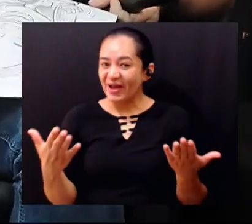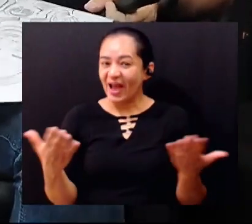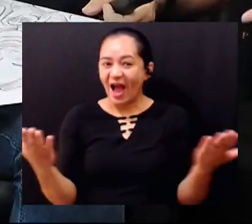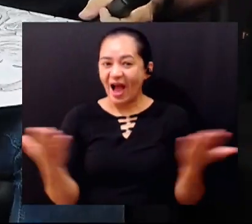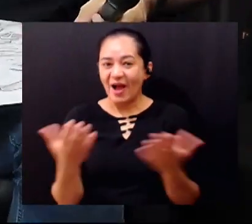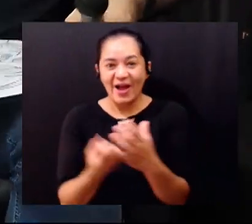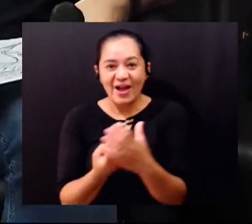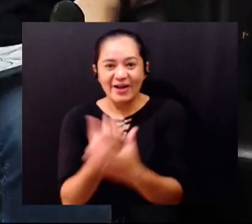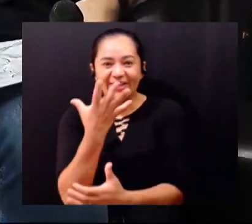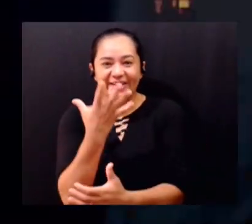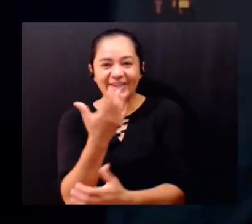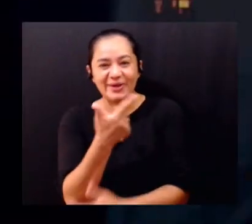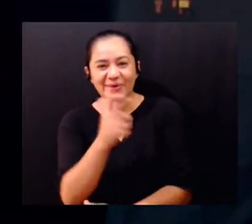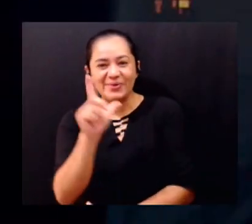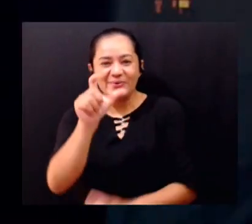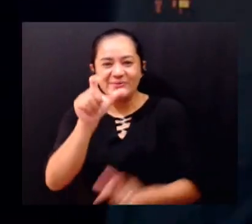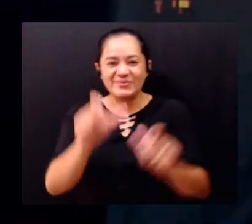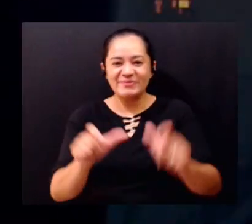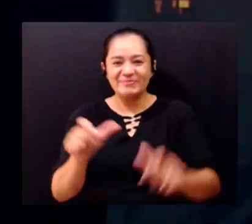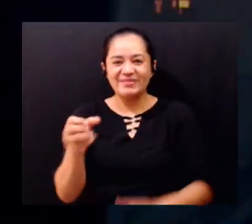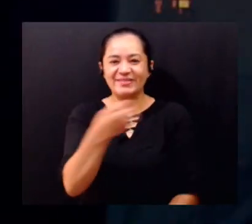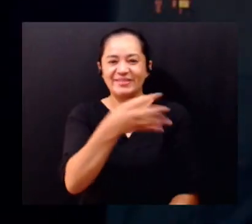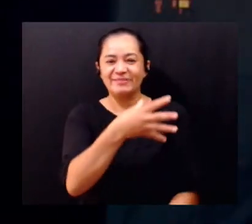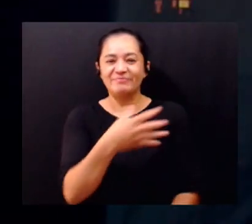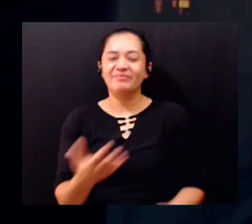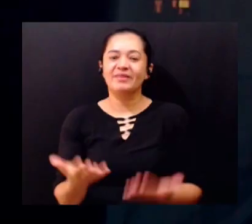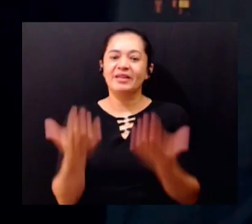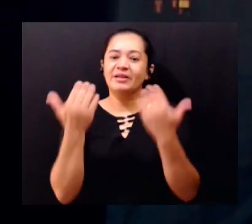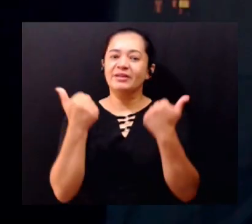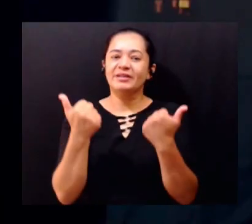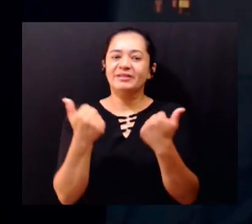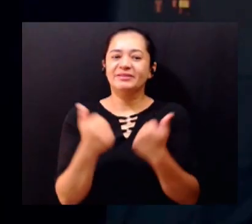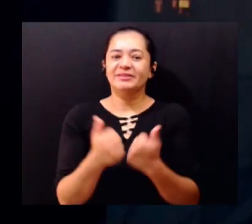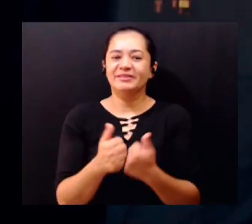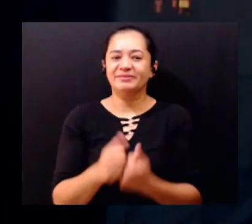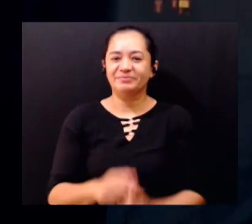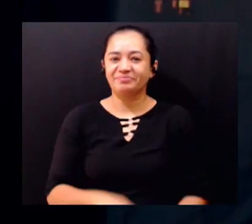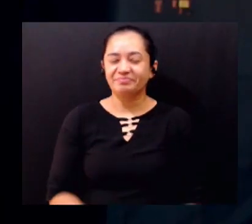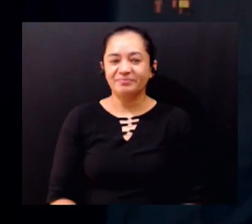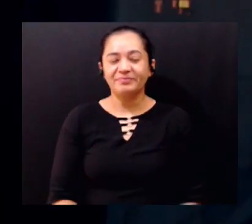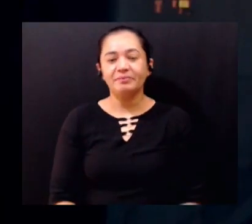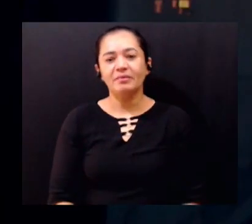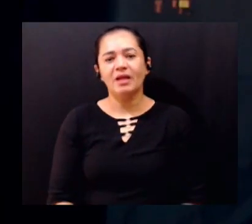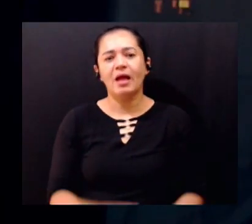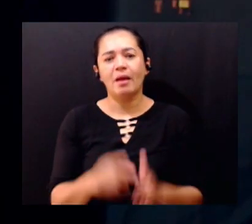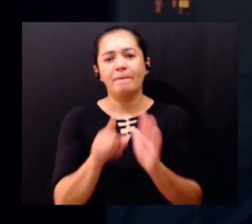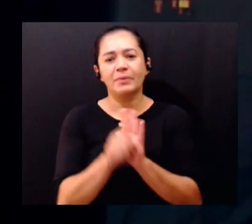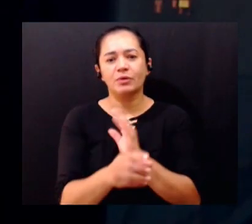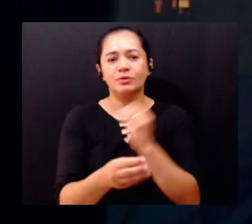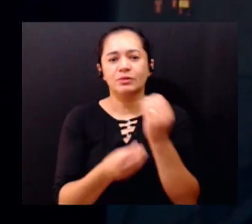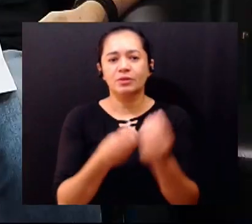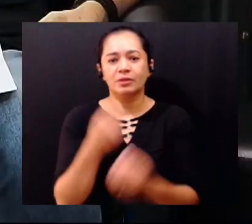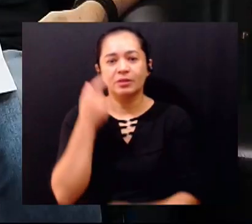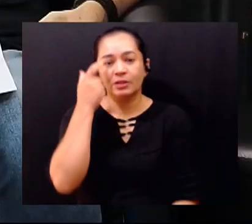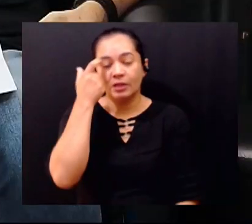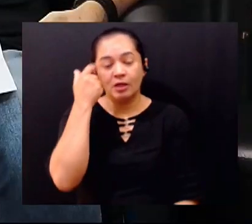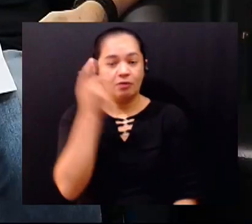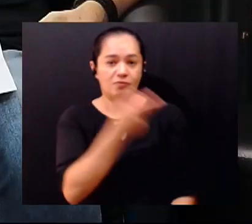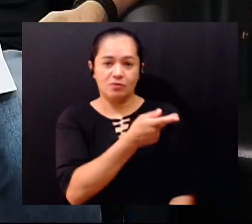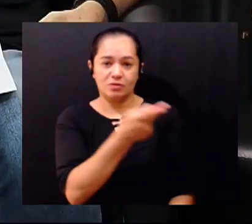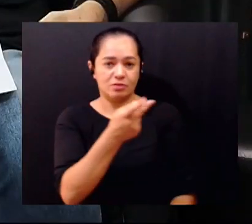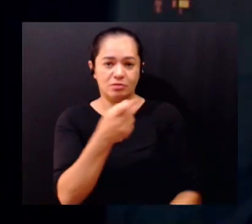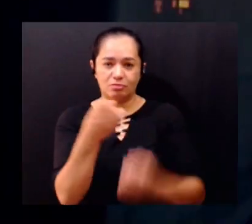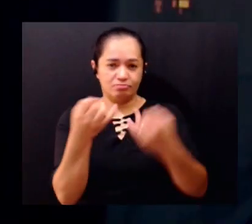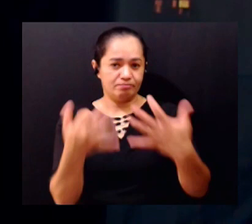Professor Diego. Exatamente. Vamos lá, Ana Paula Ribeiro, Jardim Chapadão. Ela faz uma pergunta e vou direcionar para vocês dois, para vocês comentarem entre si, tá?